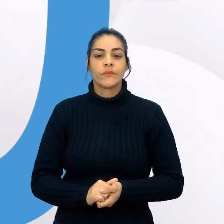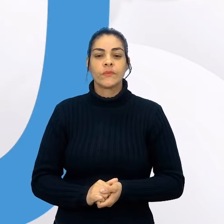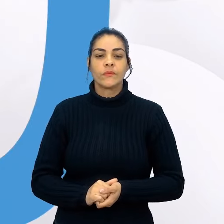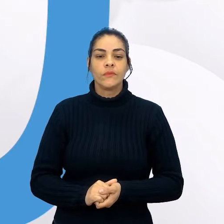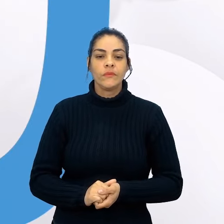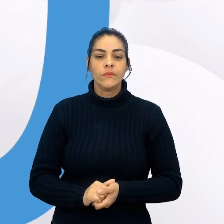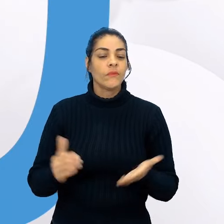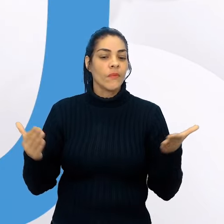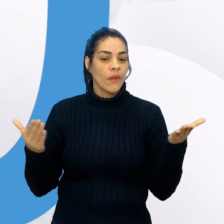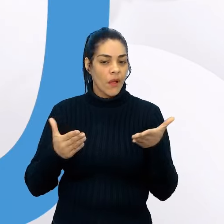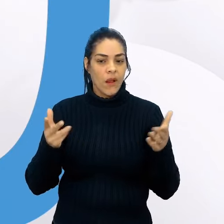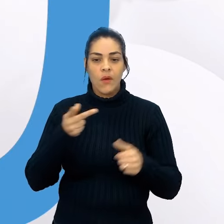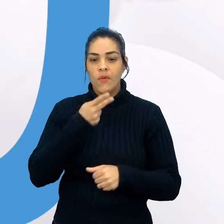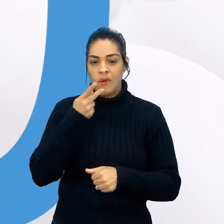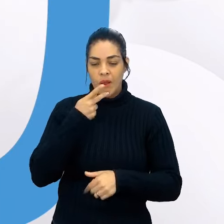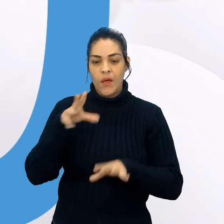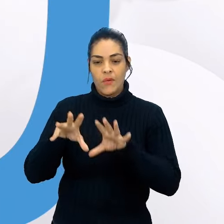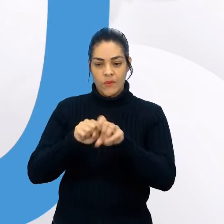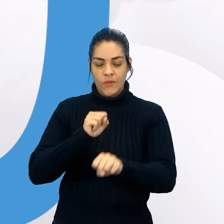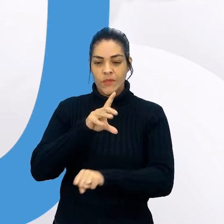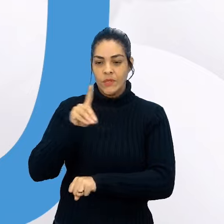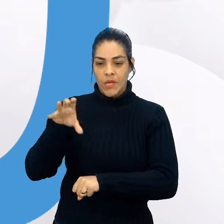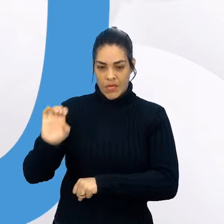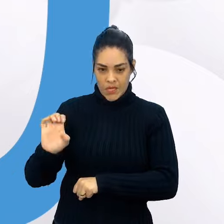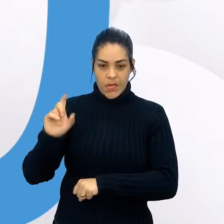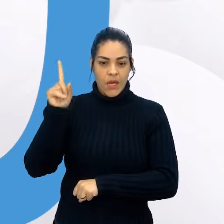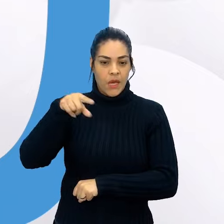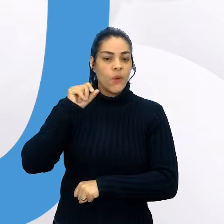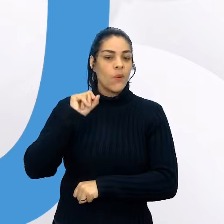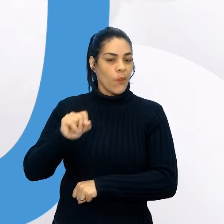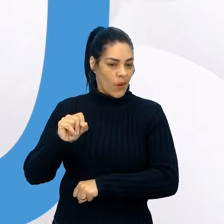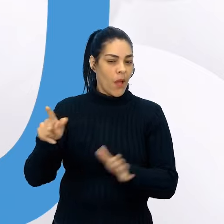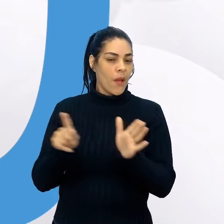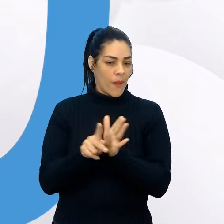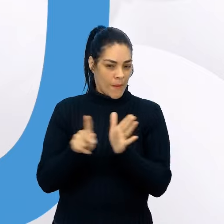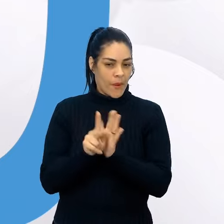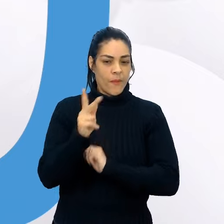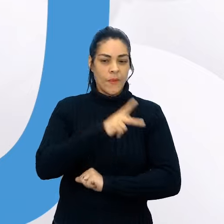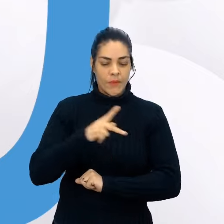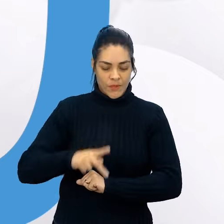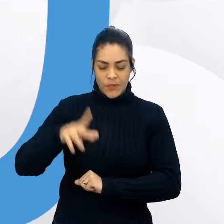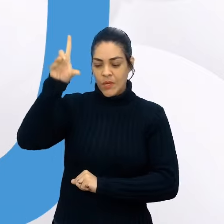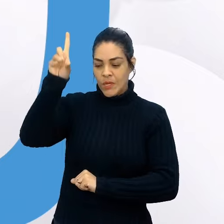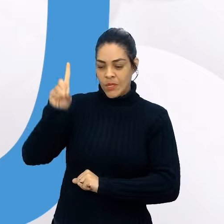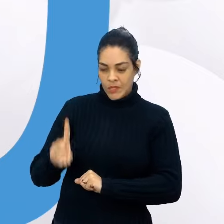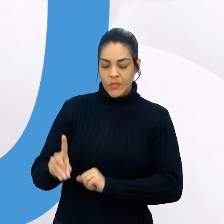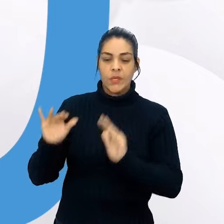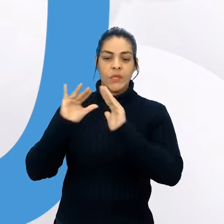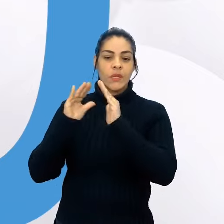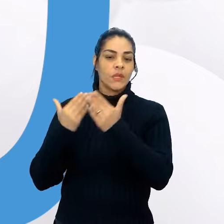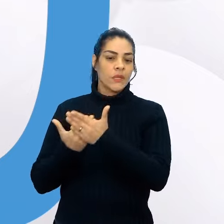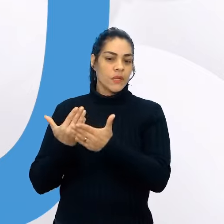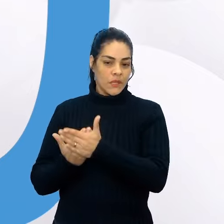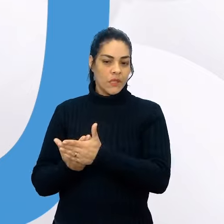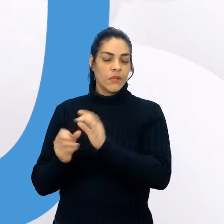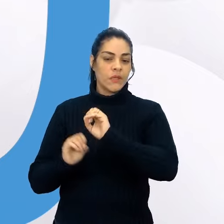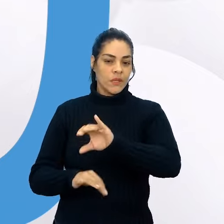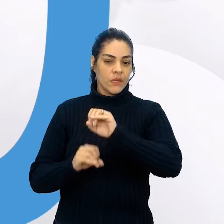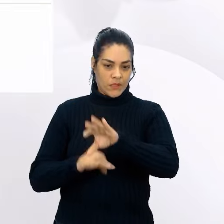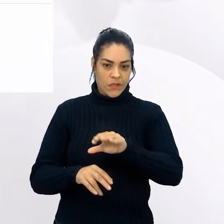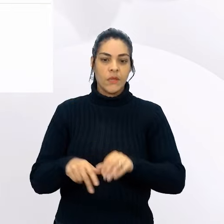É, agora falando sobre o formador DE, né? Então o formador DE, ele é exclusivo para quem está na diretoria de ensino como professor especialista